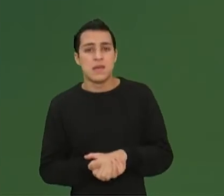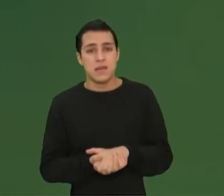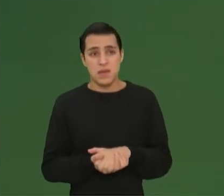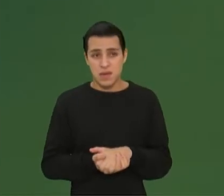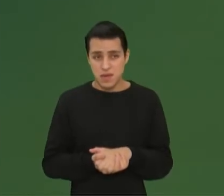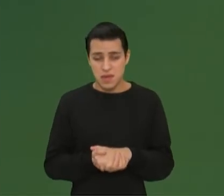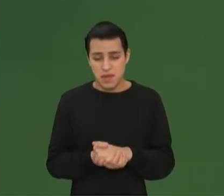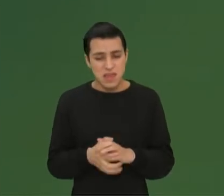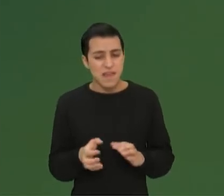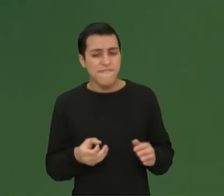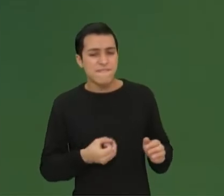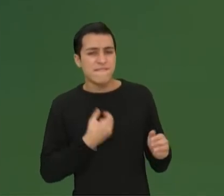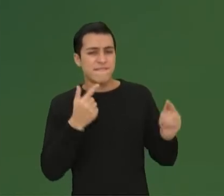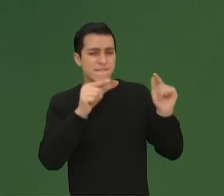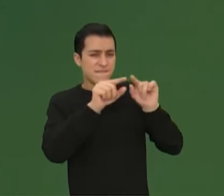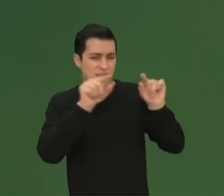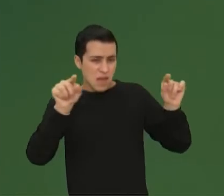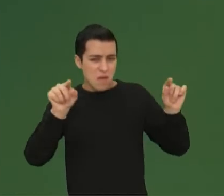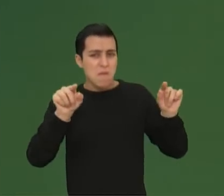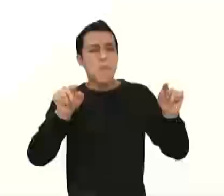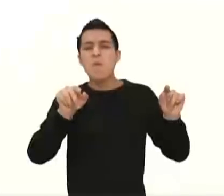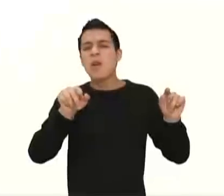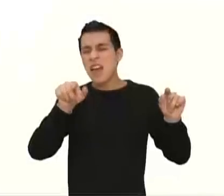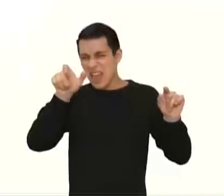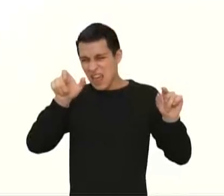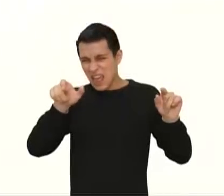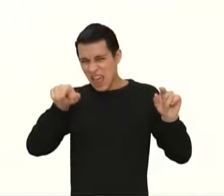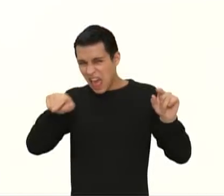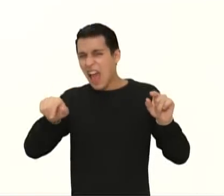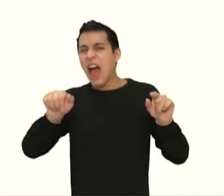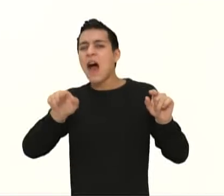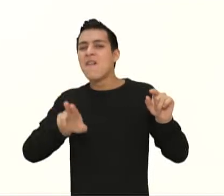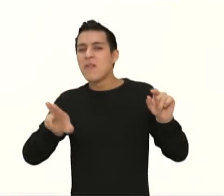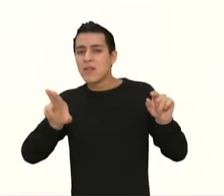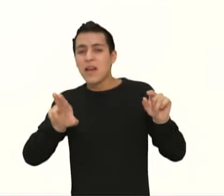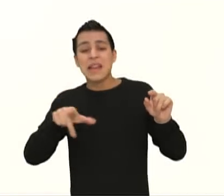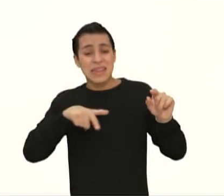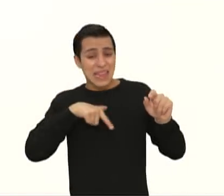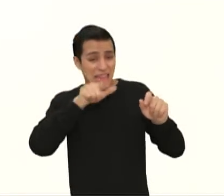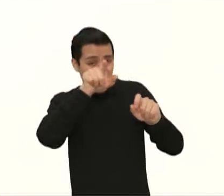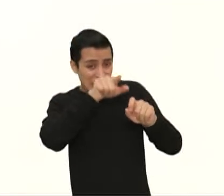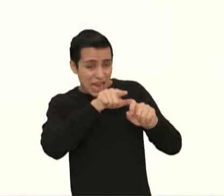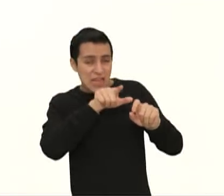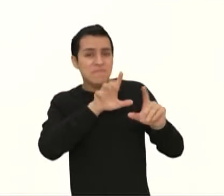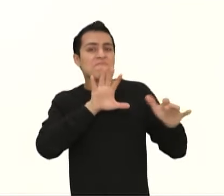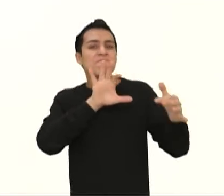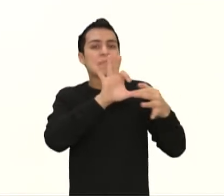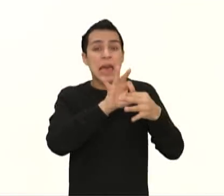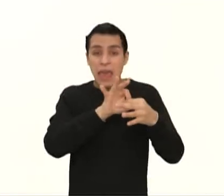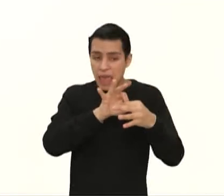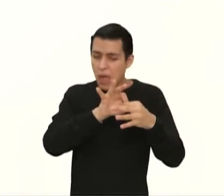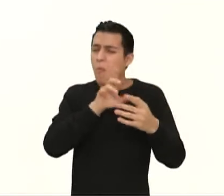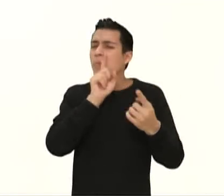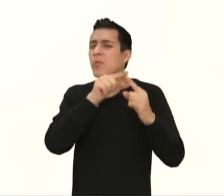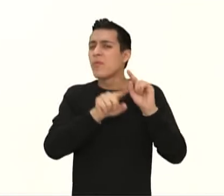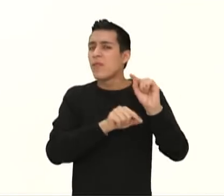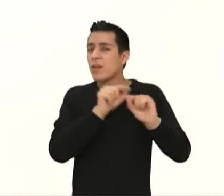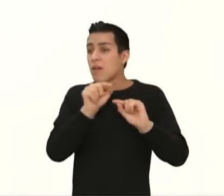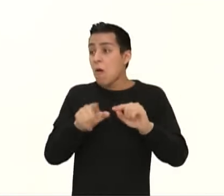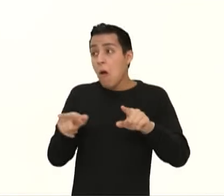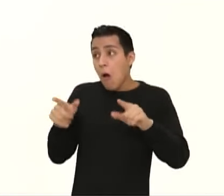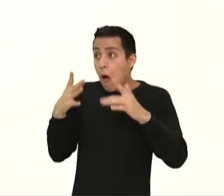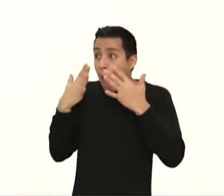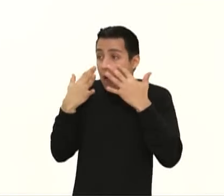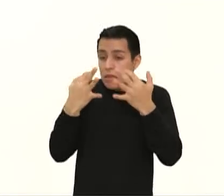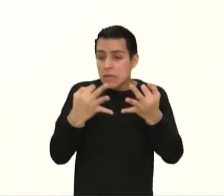Todas as expressões utilizadas pelo a levam a crase. A intenção é enfatizar situações em que